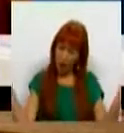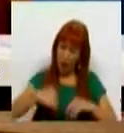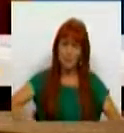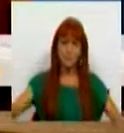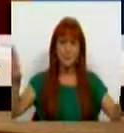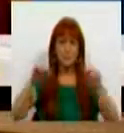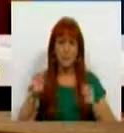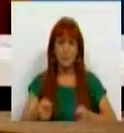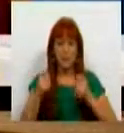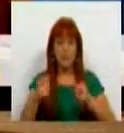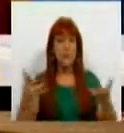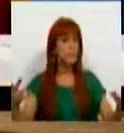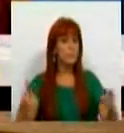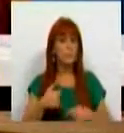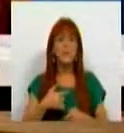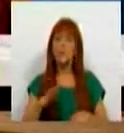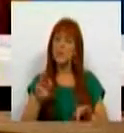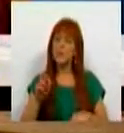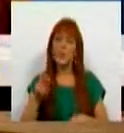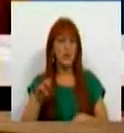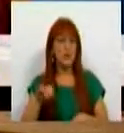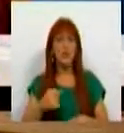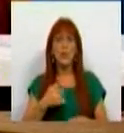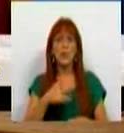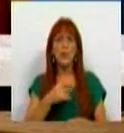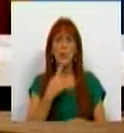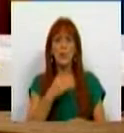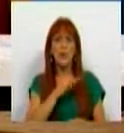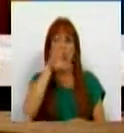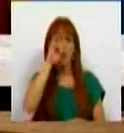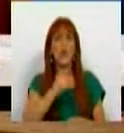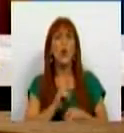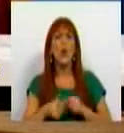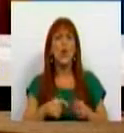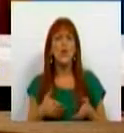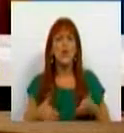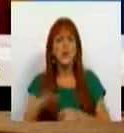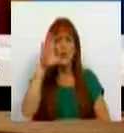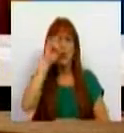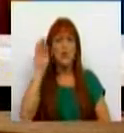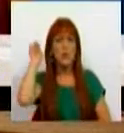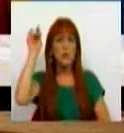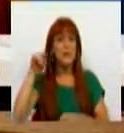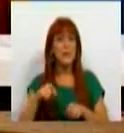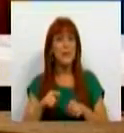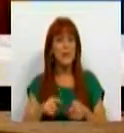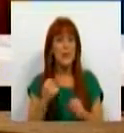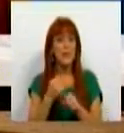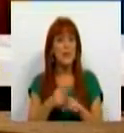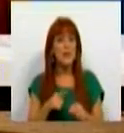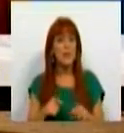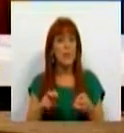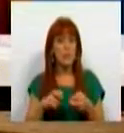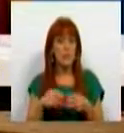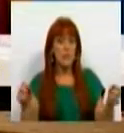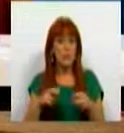novos investimentos. E, portanto, gostaria de questionar o Sr. Ministro sobre qual a estratégia do Governo da República para solucionar esta